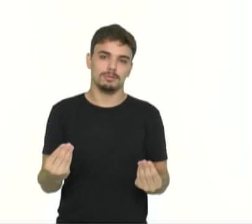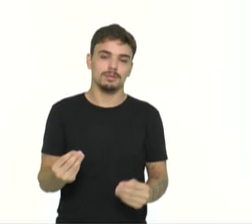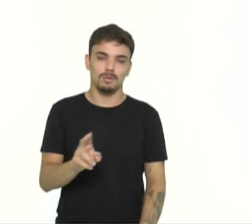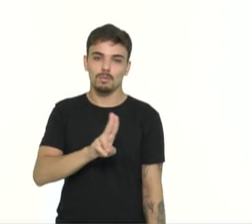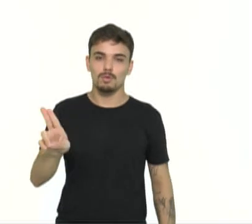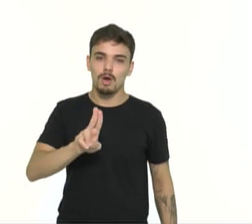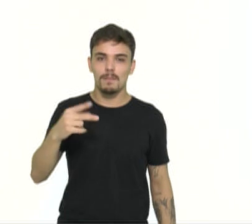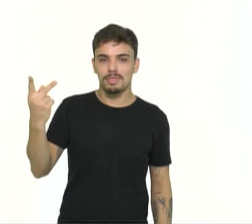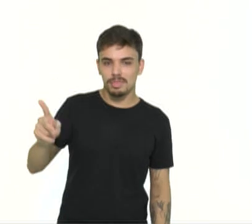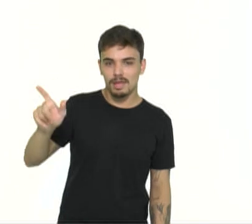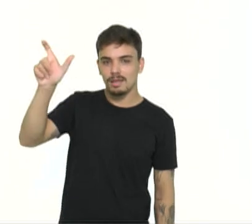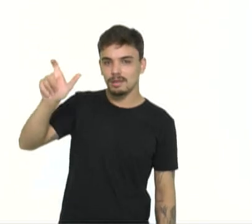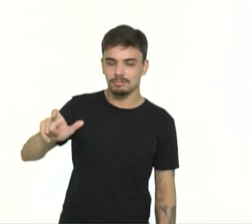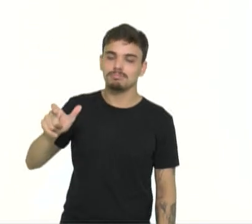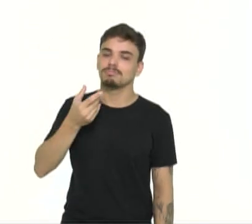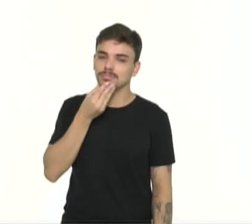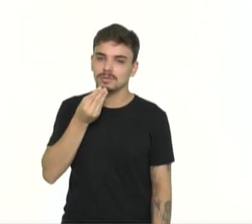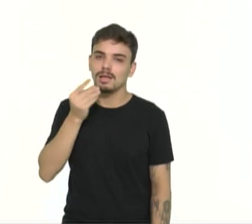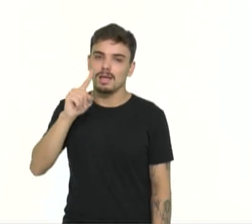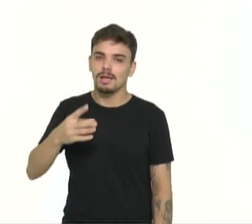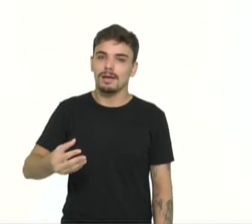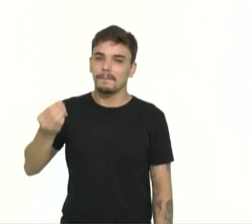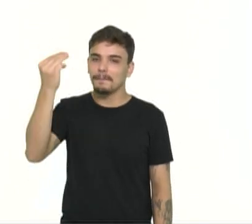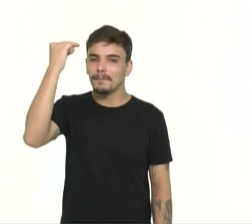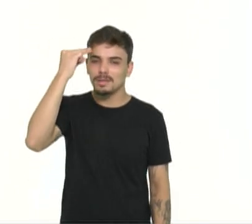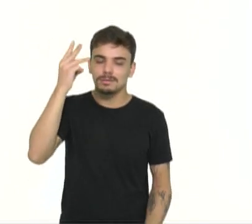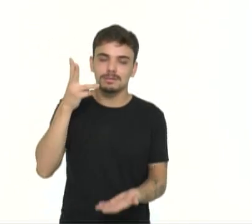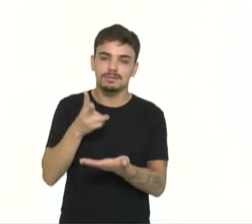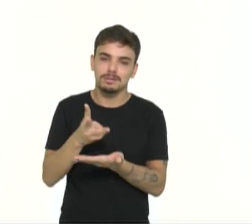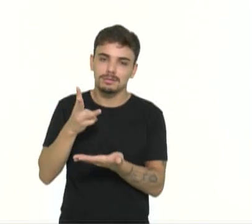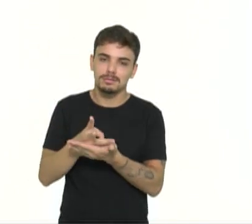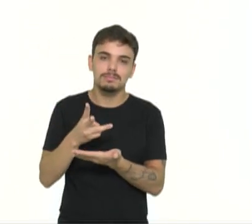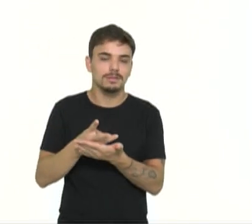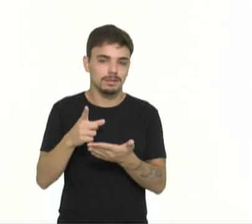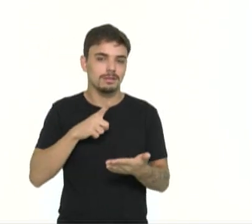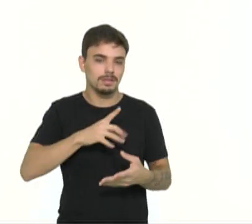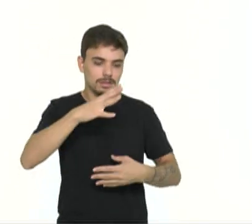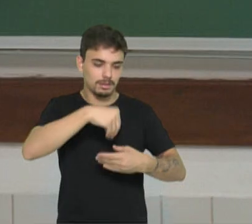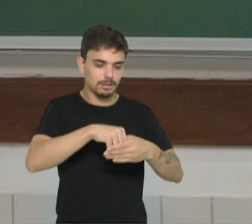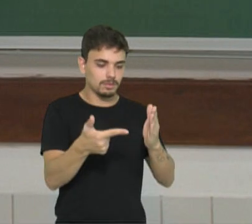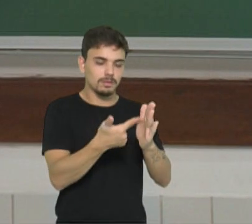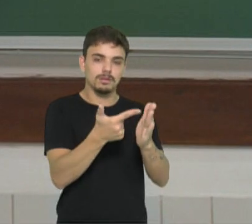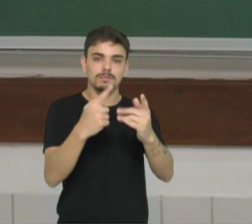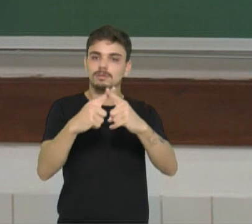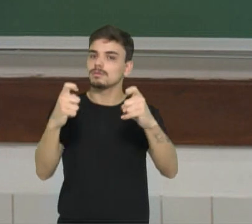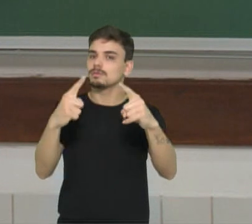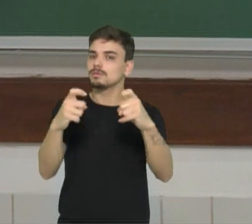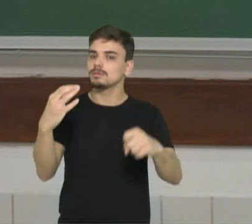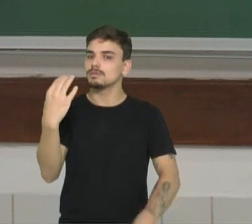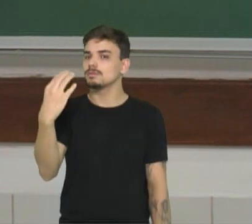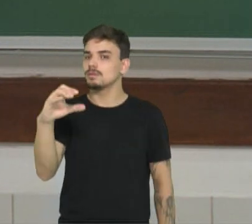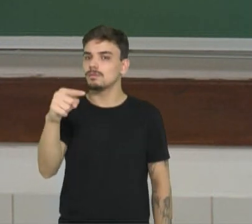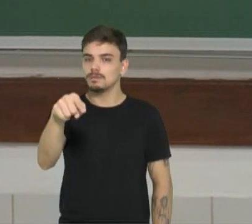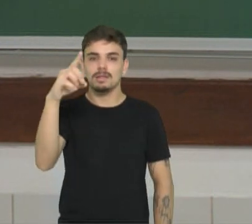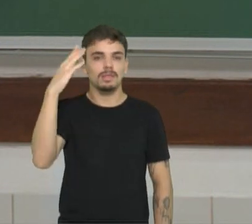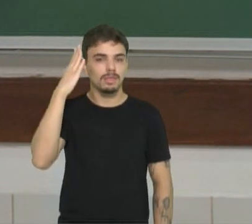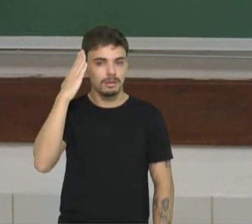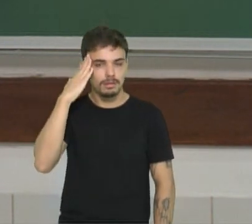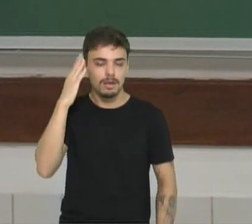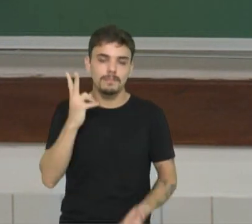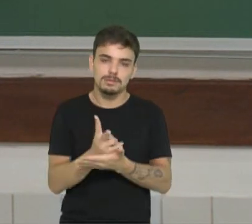dele, né, é memorável aí, sempre, né, vai estar presente nos livros de ciências, vocês sempre vão ouvir falar dele, no ensino